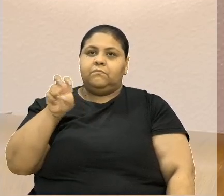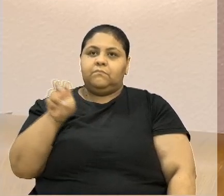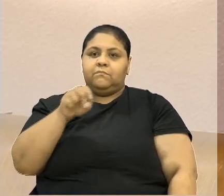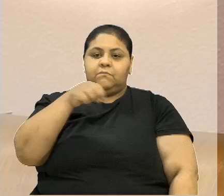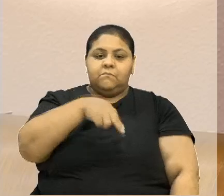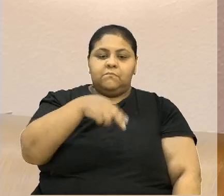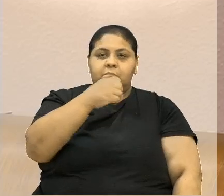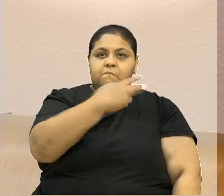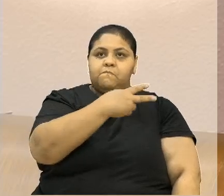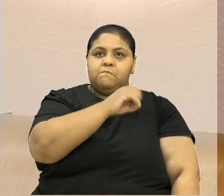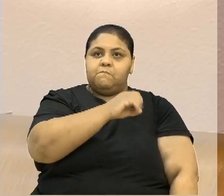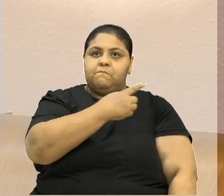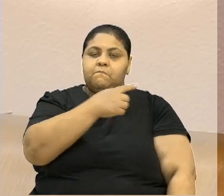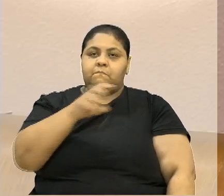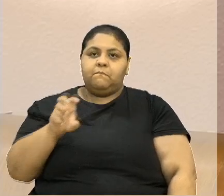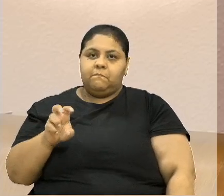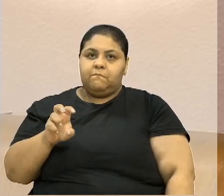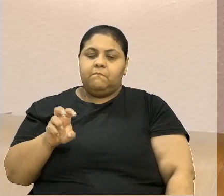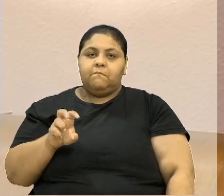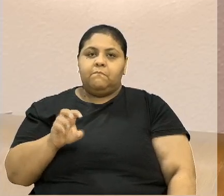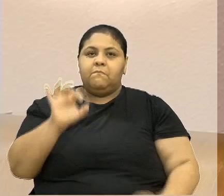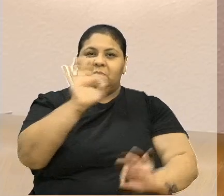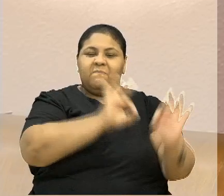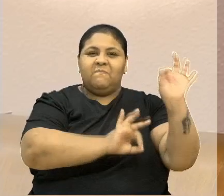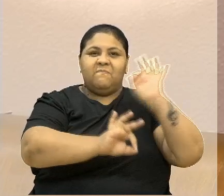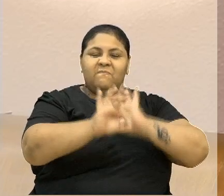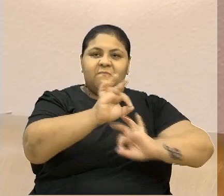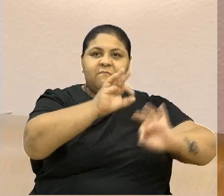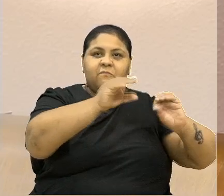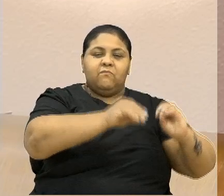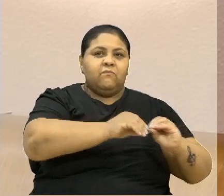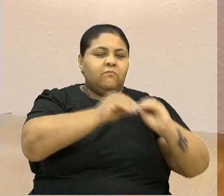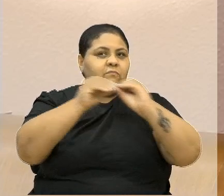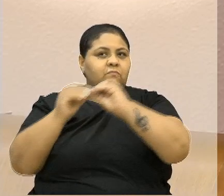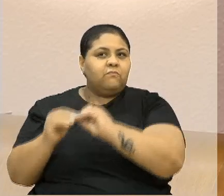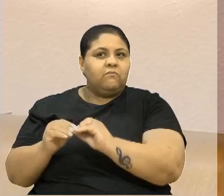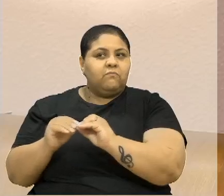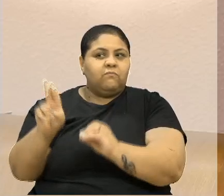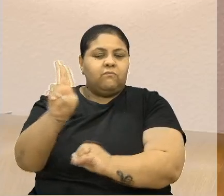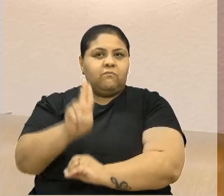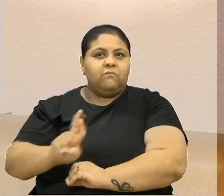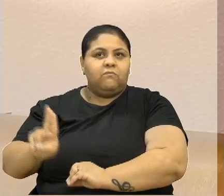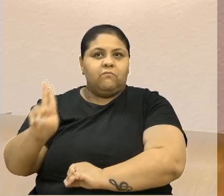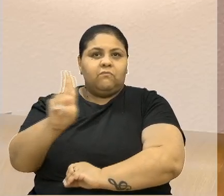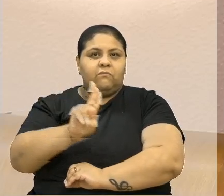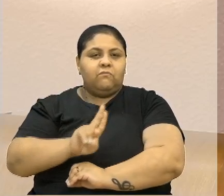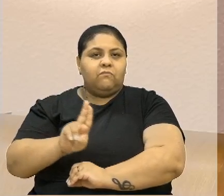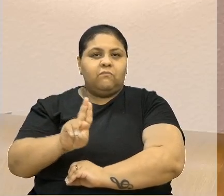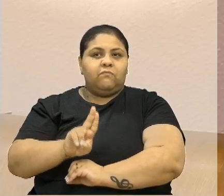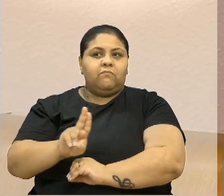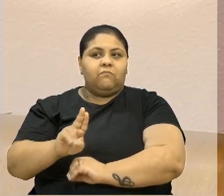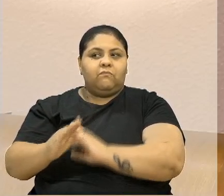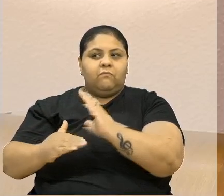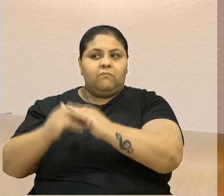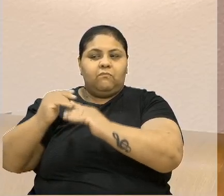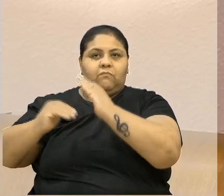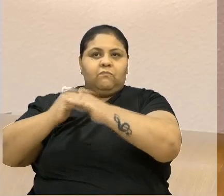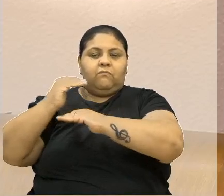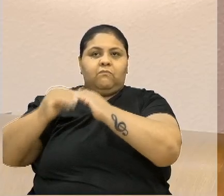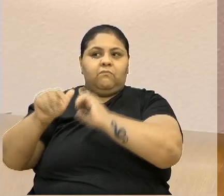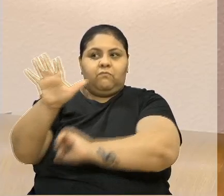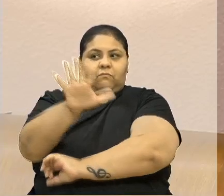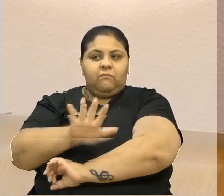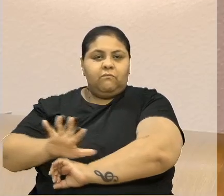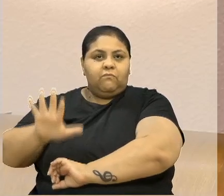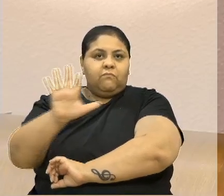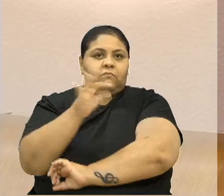de 2015, que disciplina na transferência e utilização de potencial construtivo no âmbito do